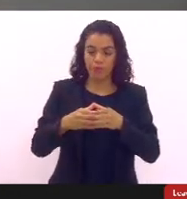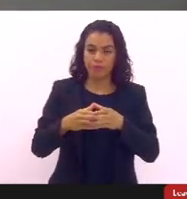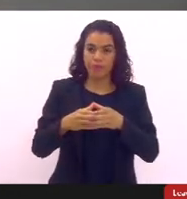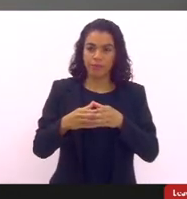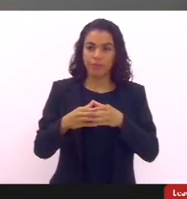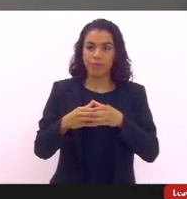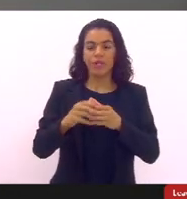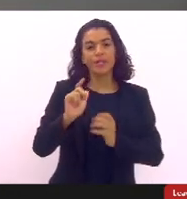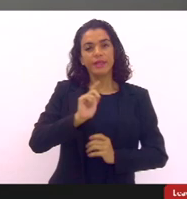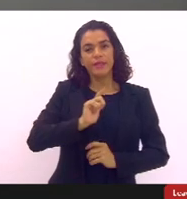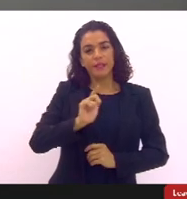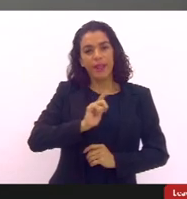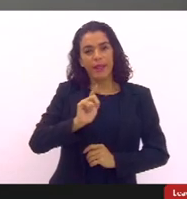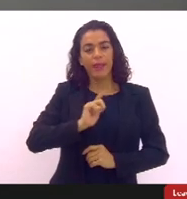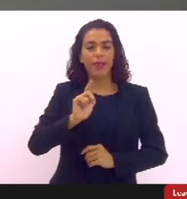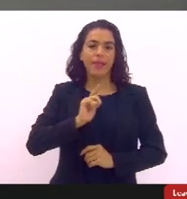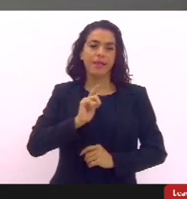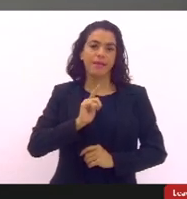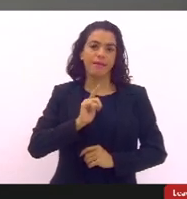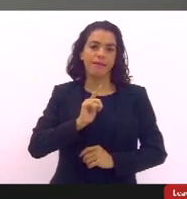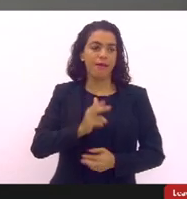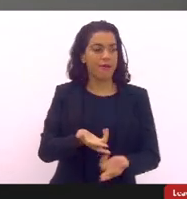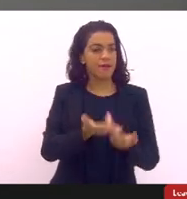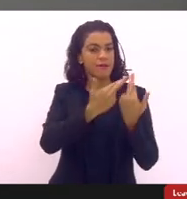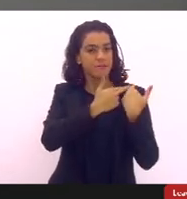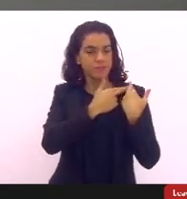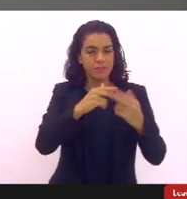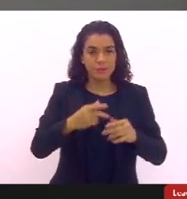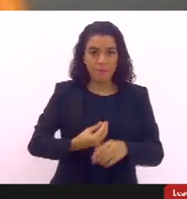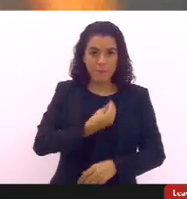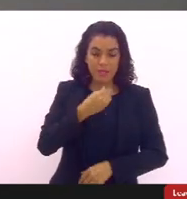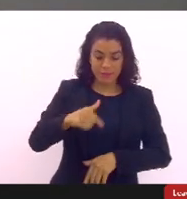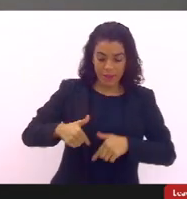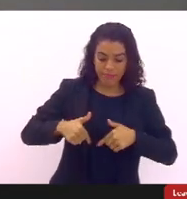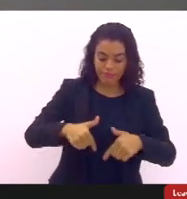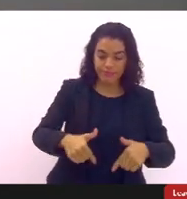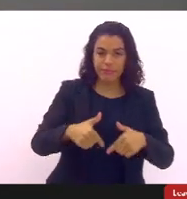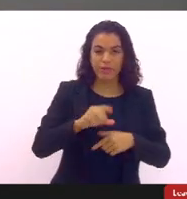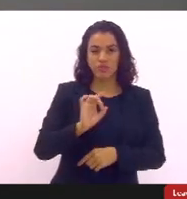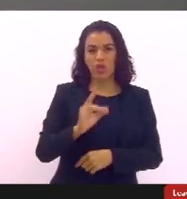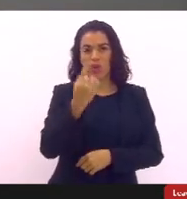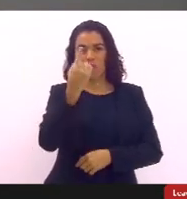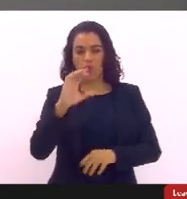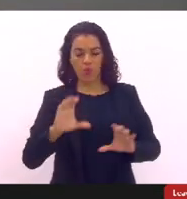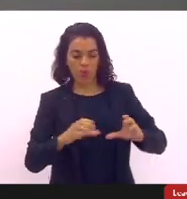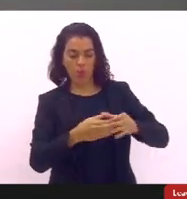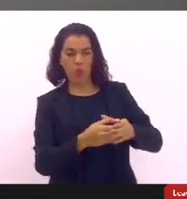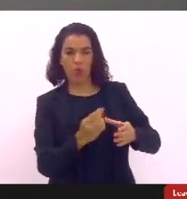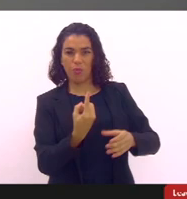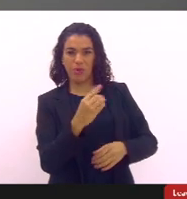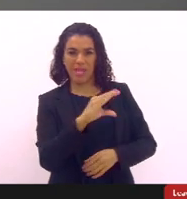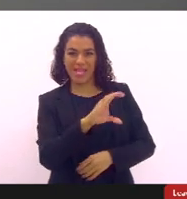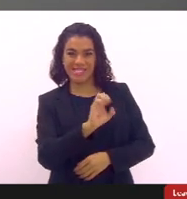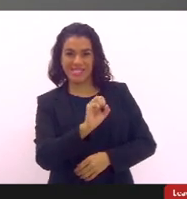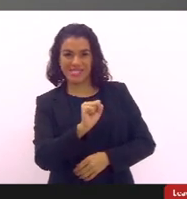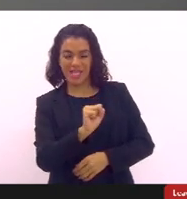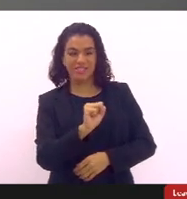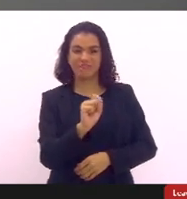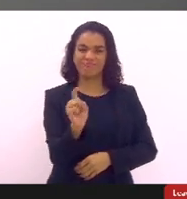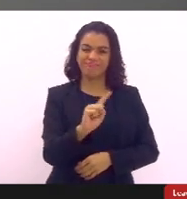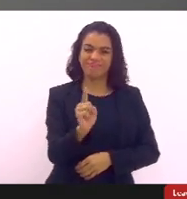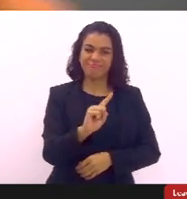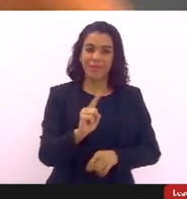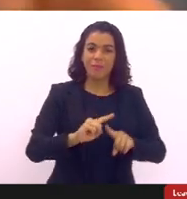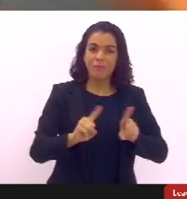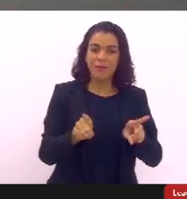que tenha como atribuição participar ativamente, que não seja só um grupo da SES, como é hoje, né? Um grupo